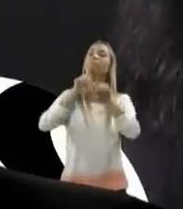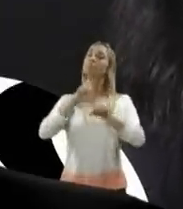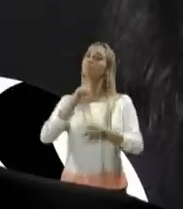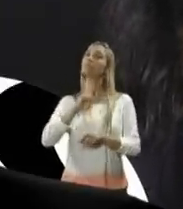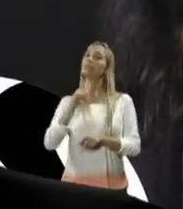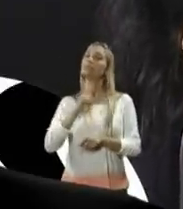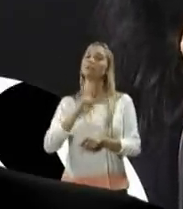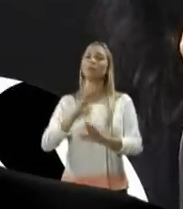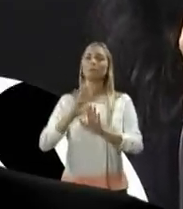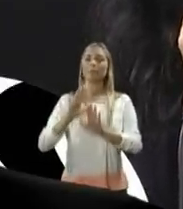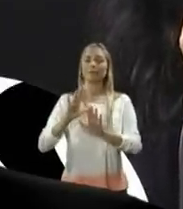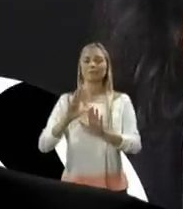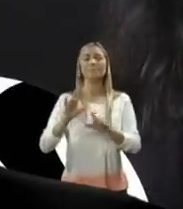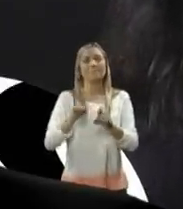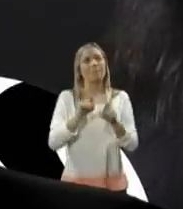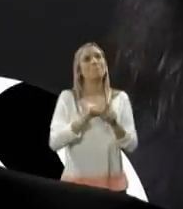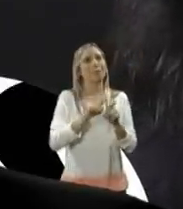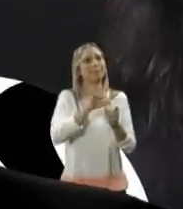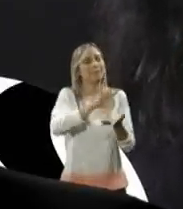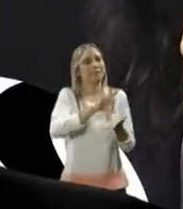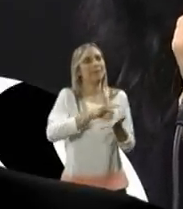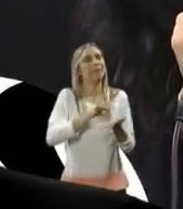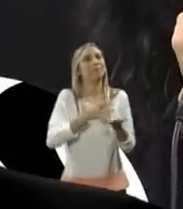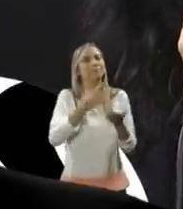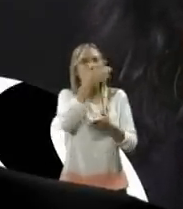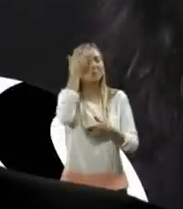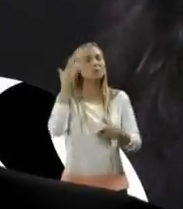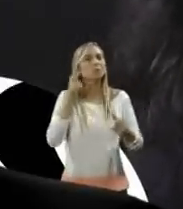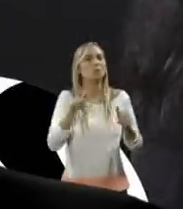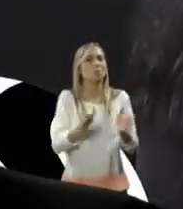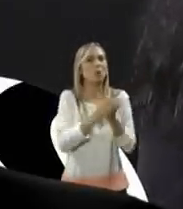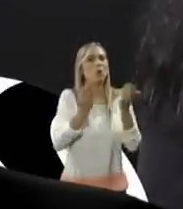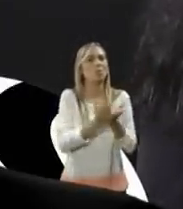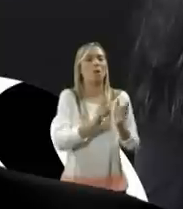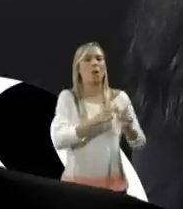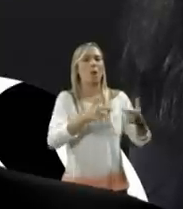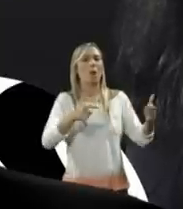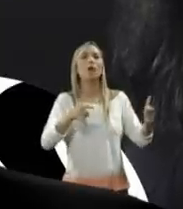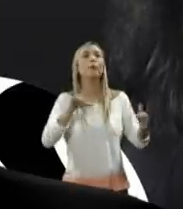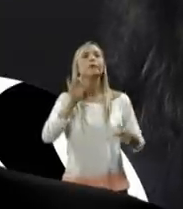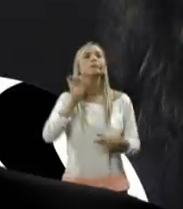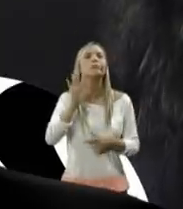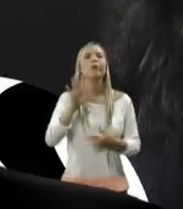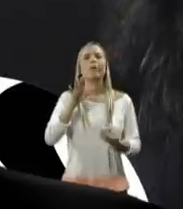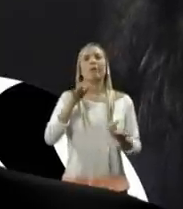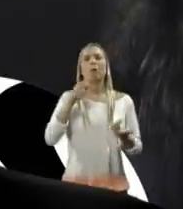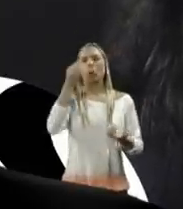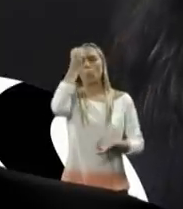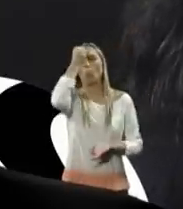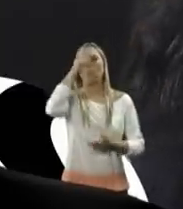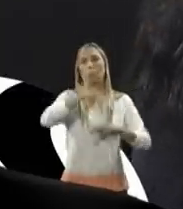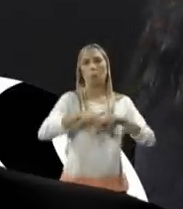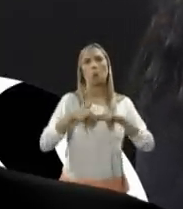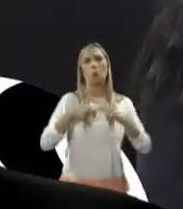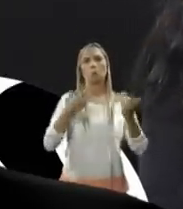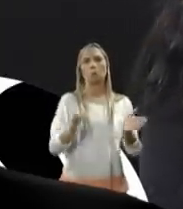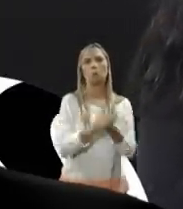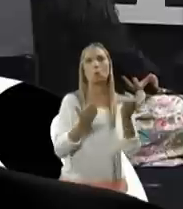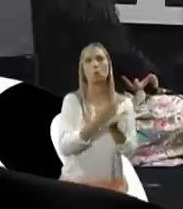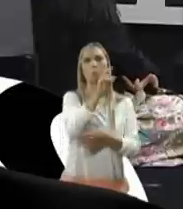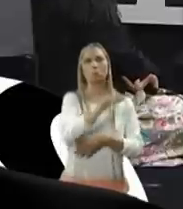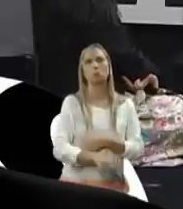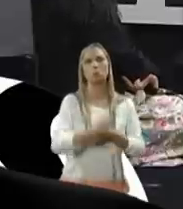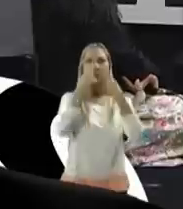aumentando, né? Então, não é só a pobreza e a exclusão social que é causadora da